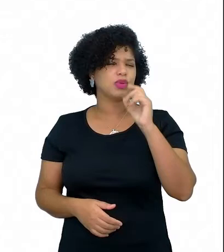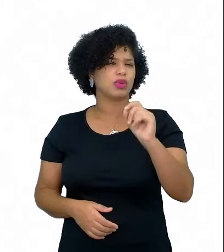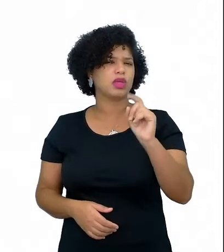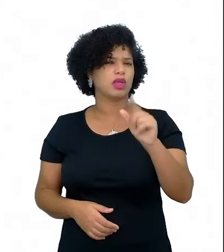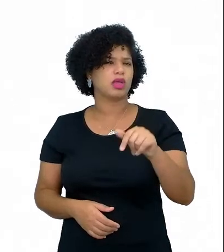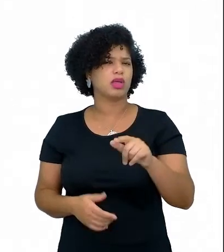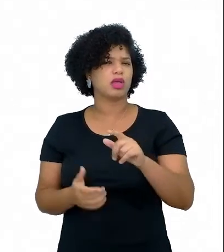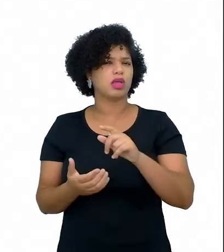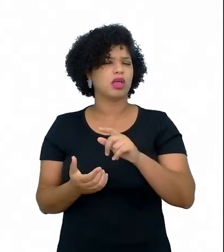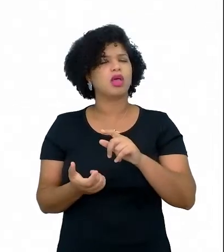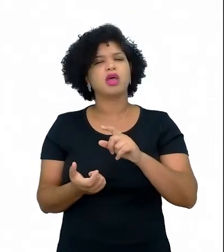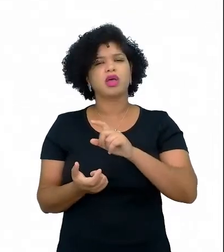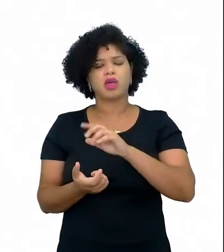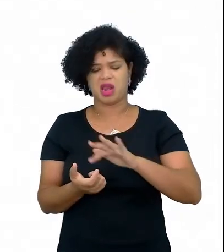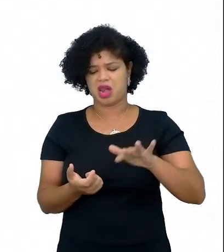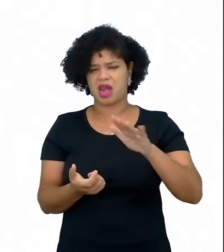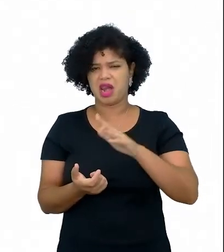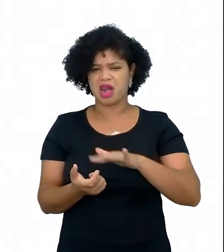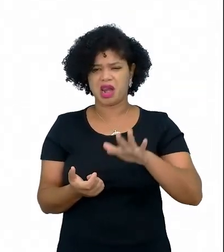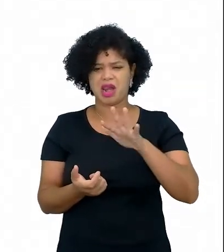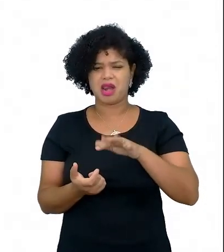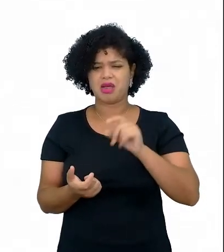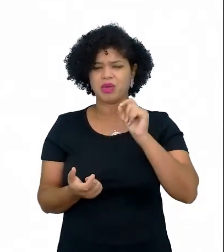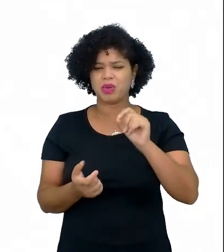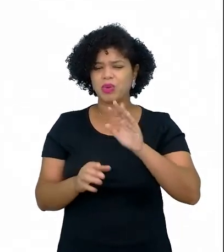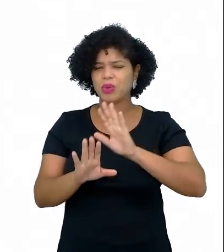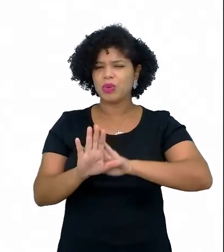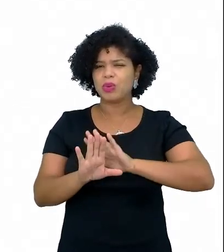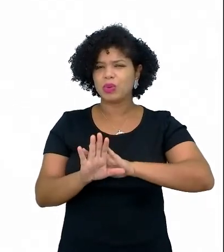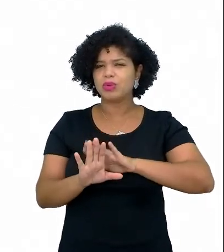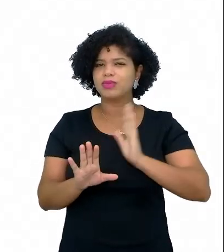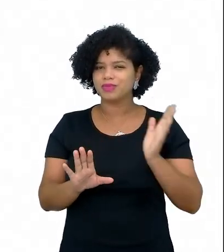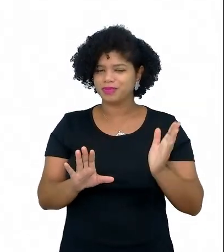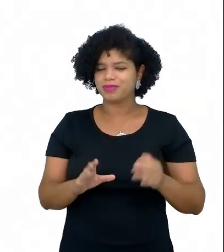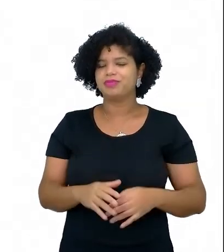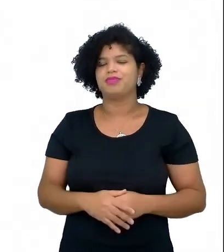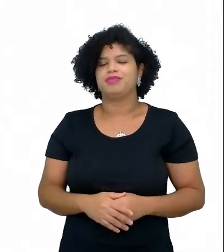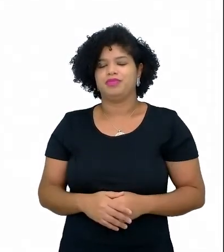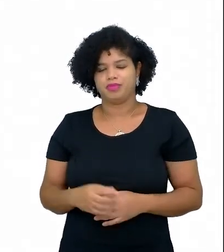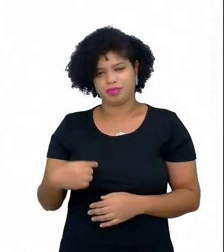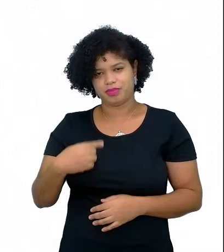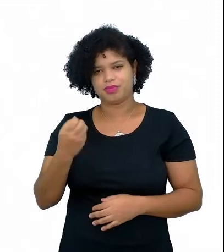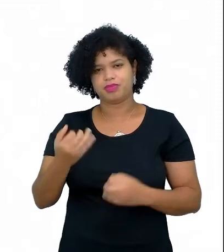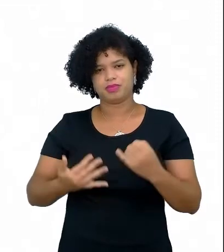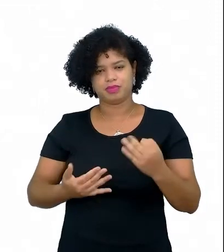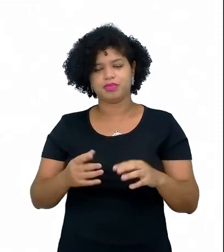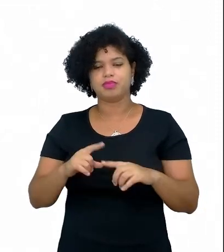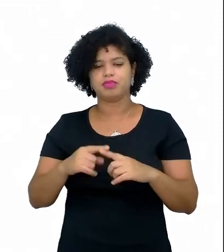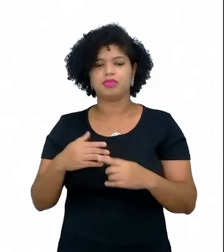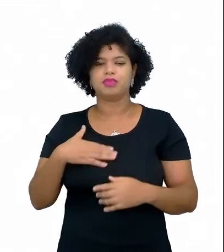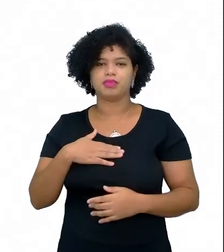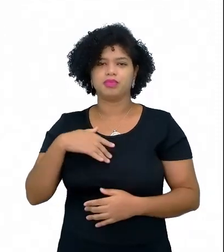letramento que esse pessoal vive falando de letramento matemático? A gente já discutiu várias vezes, já comentou, mas eu gosto de falar de letramento. Quando a gente